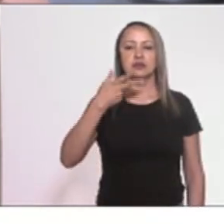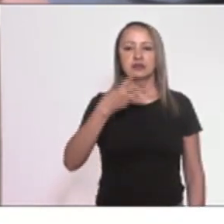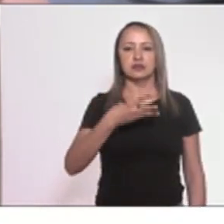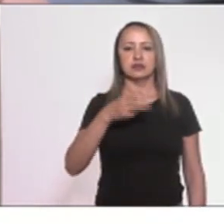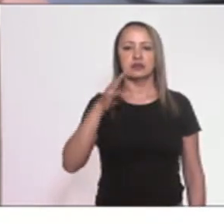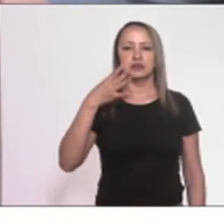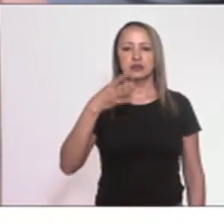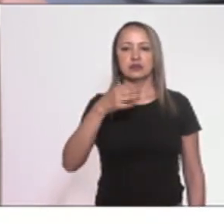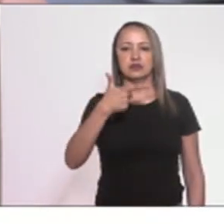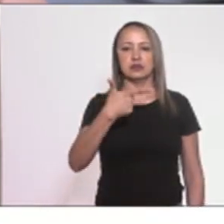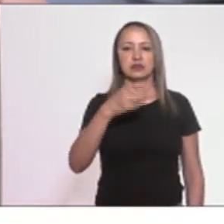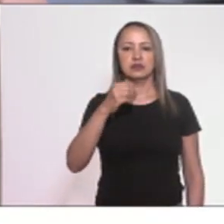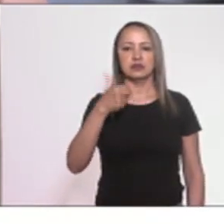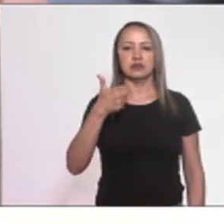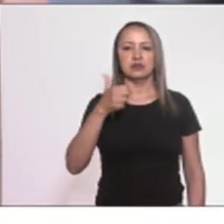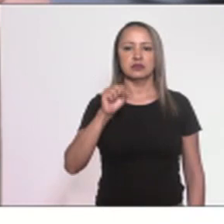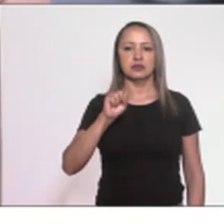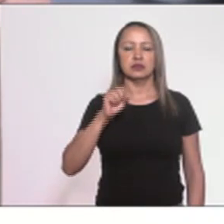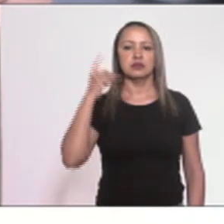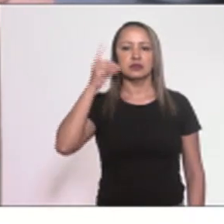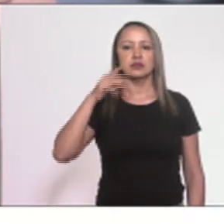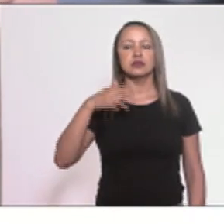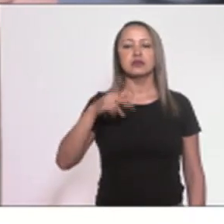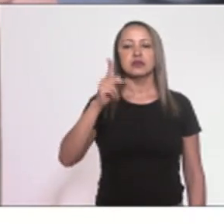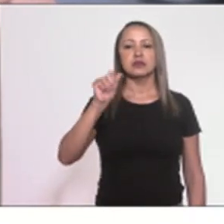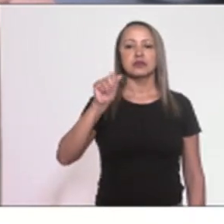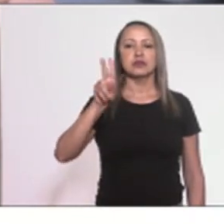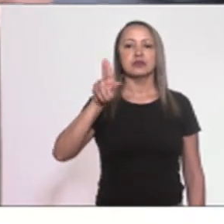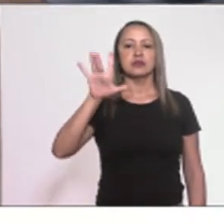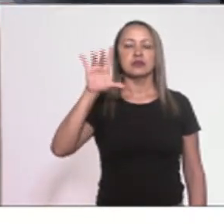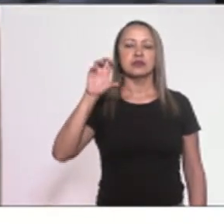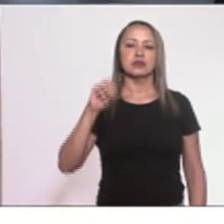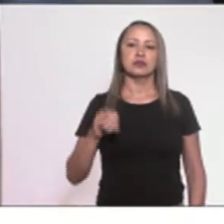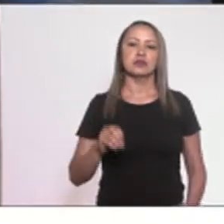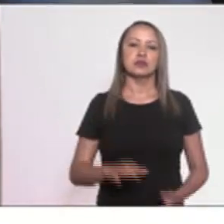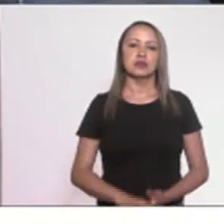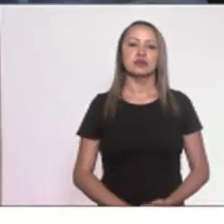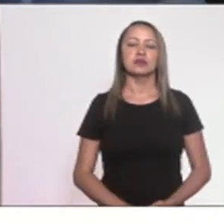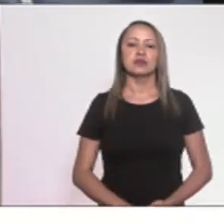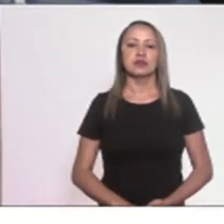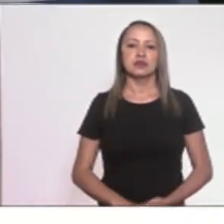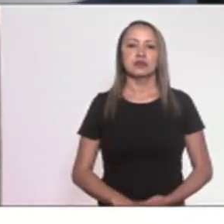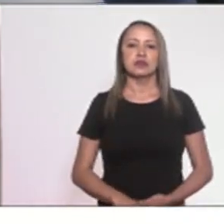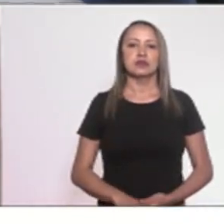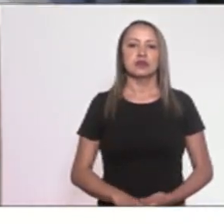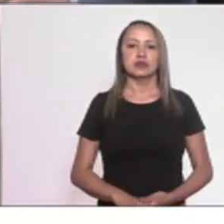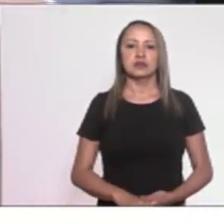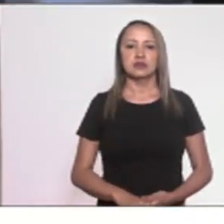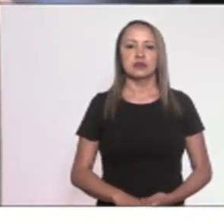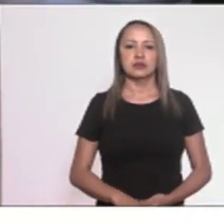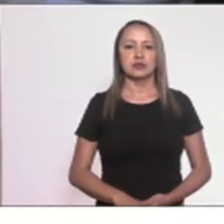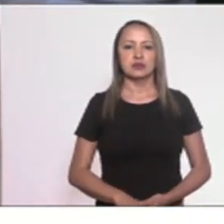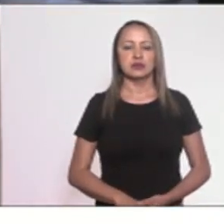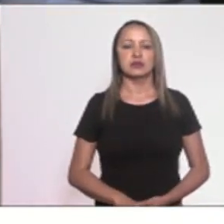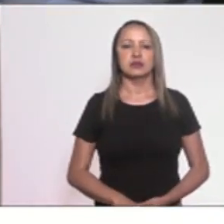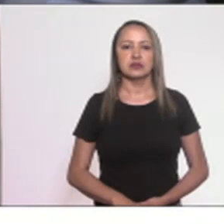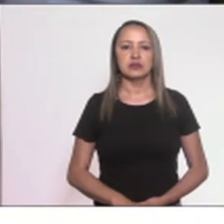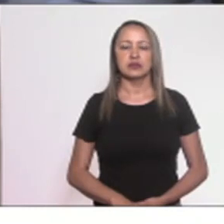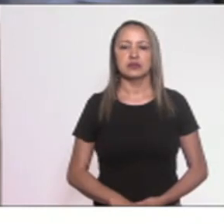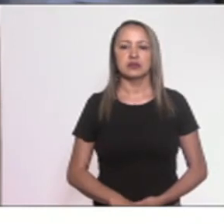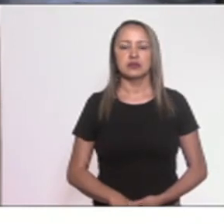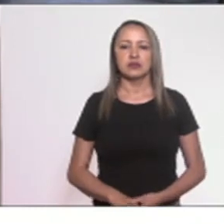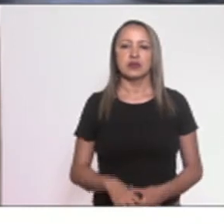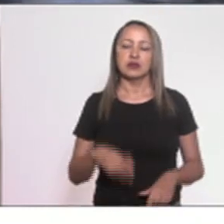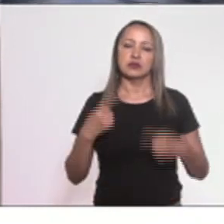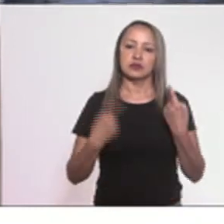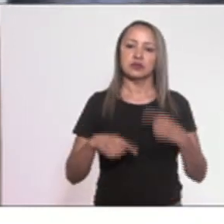4334/2018, de autoria do deputado Paulo Ramos, que declara patrimônio cultural, histórico e material do Estado do Rio de Janeiro a Caipirinha. Pareceres das comissões de